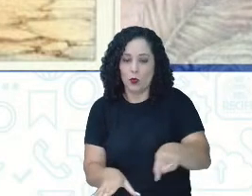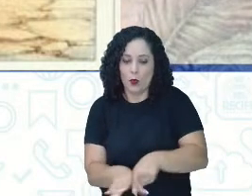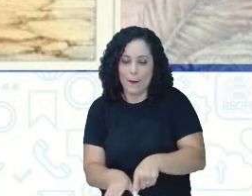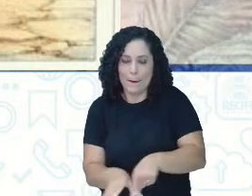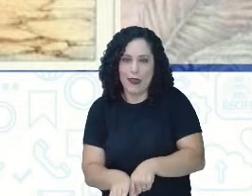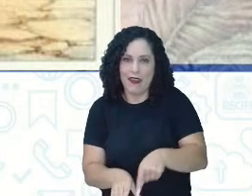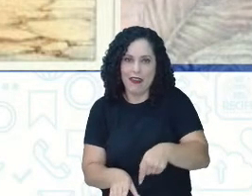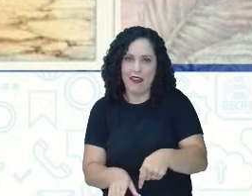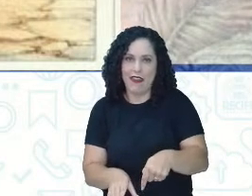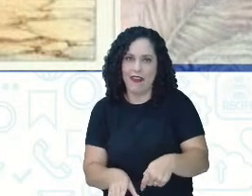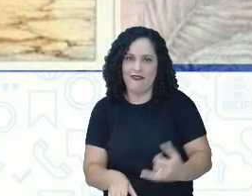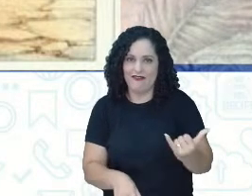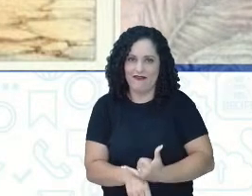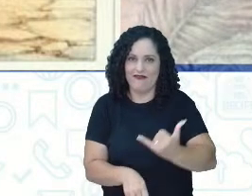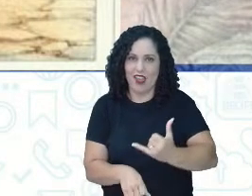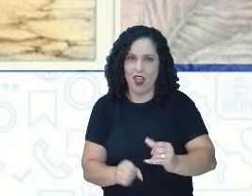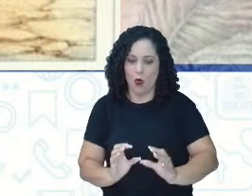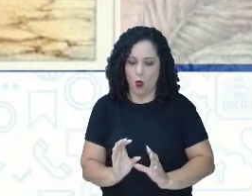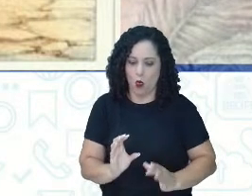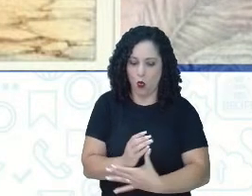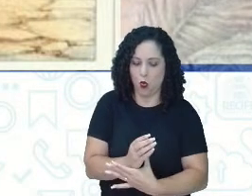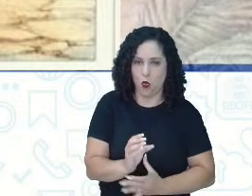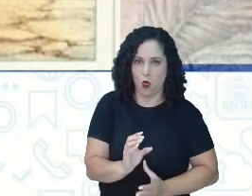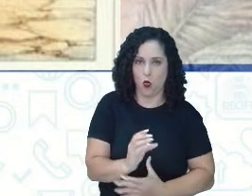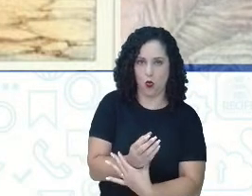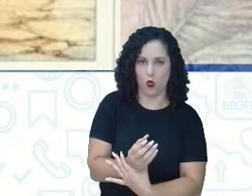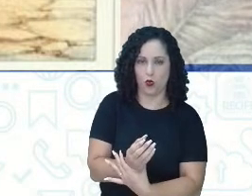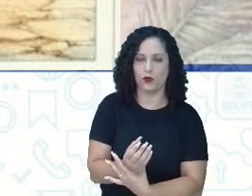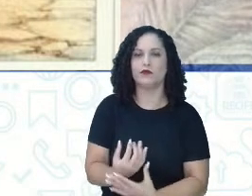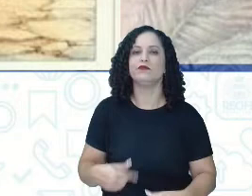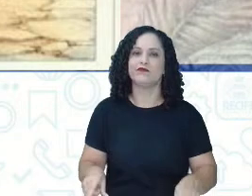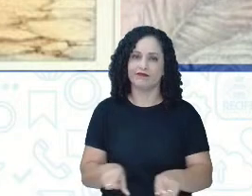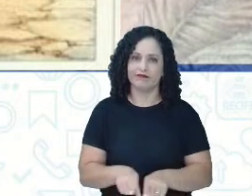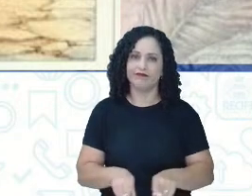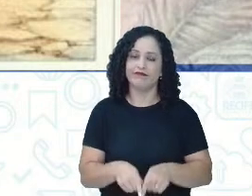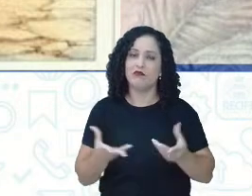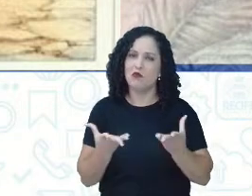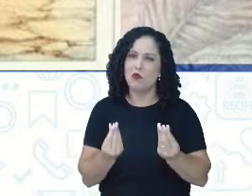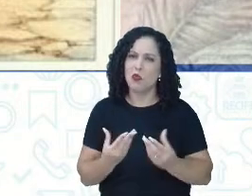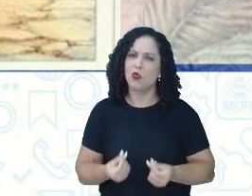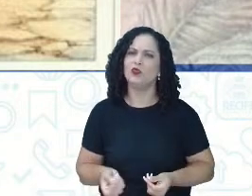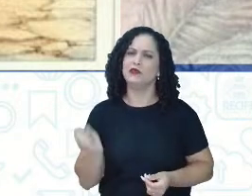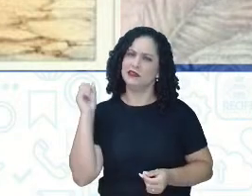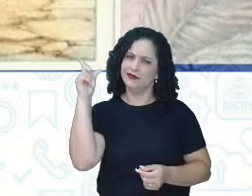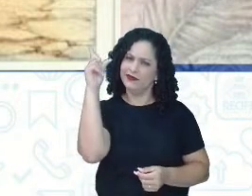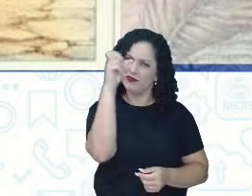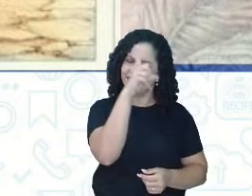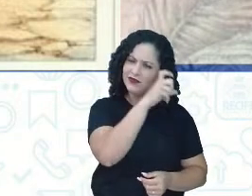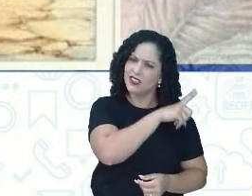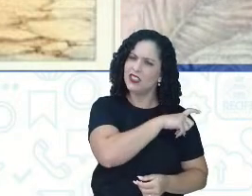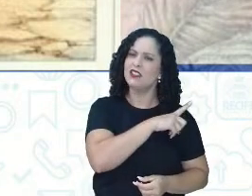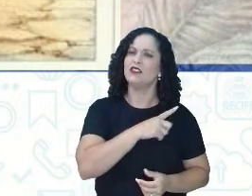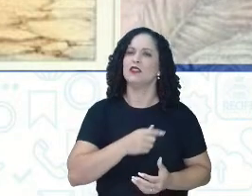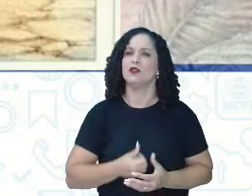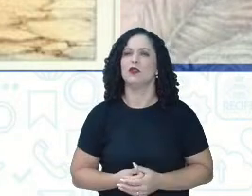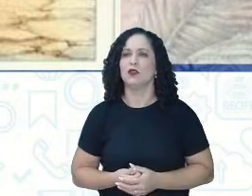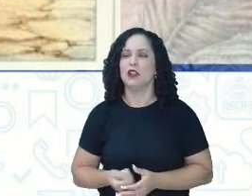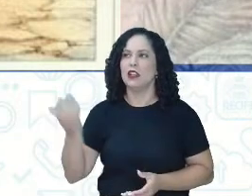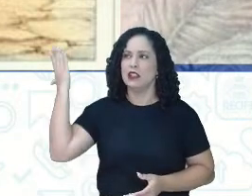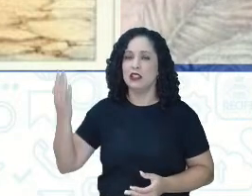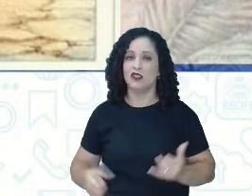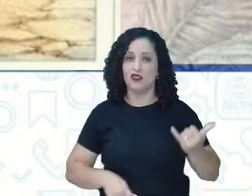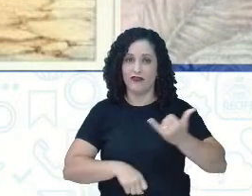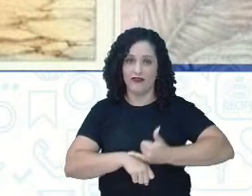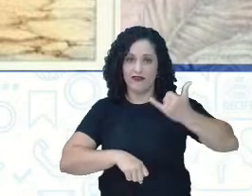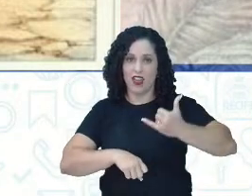Então, também era uma cena comum desse Brasil escravocrata, muito duro, né? Então, esses ferros, eles não